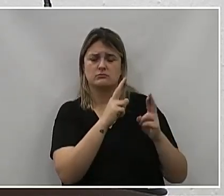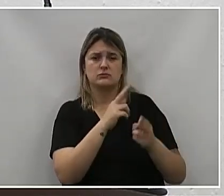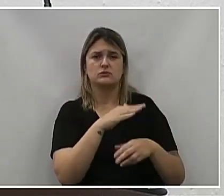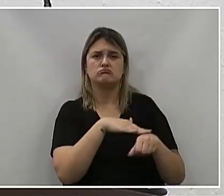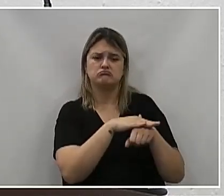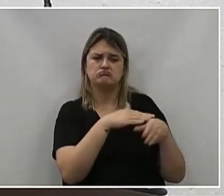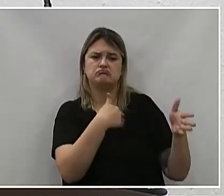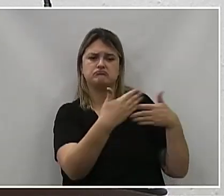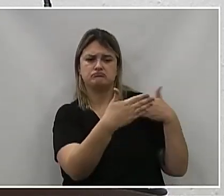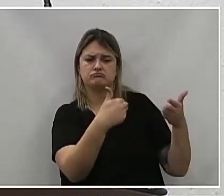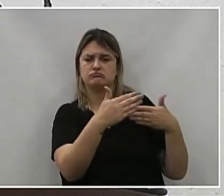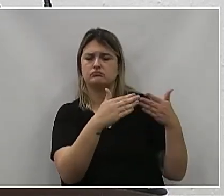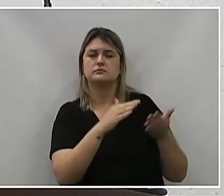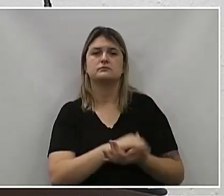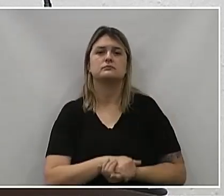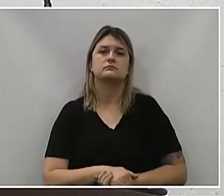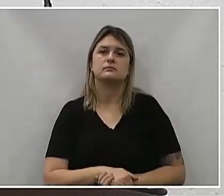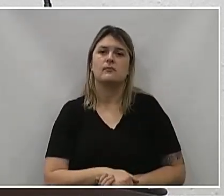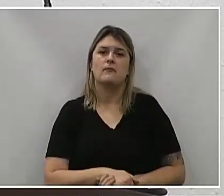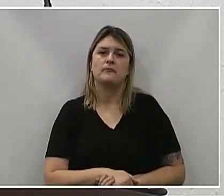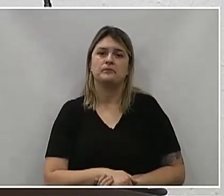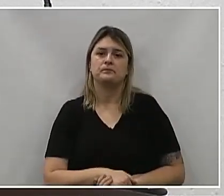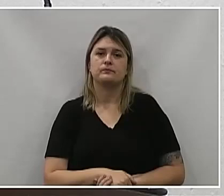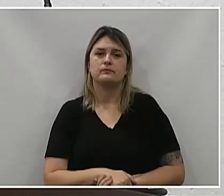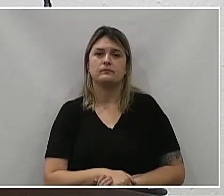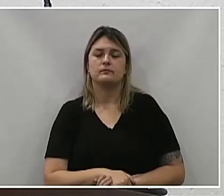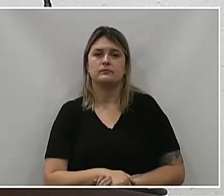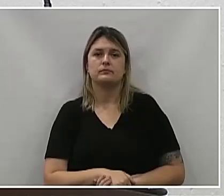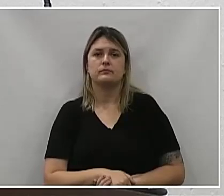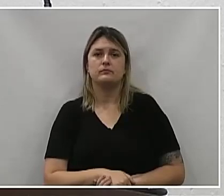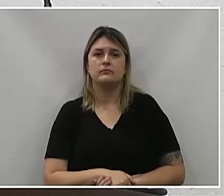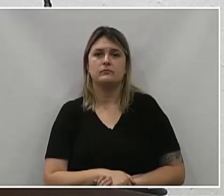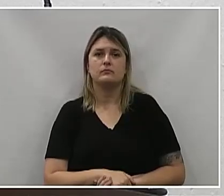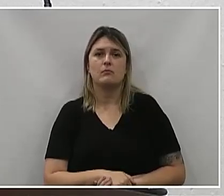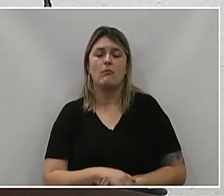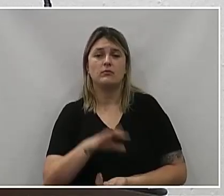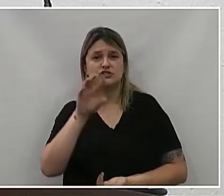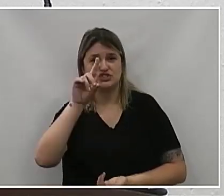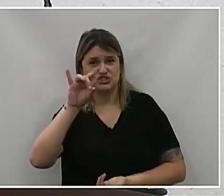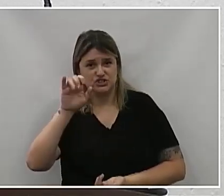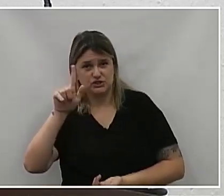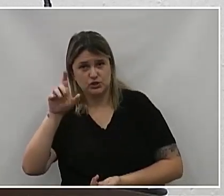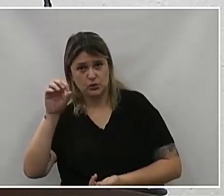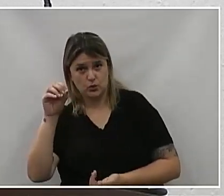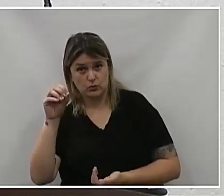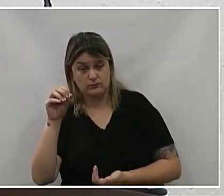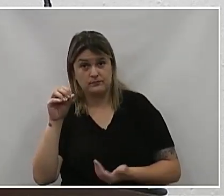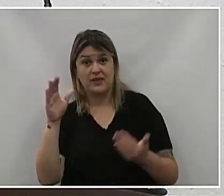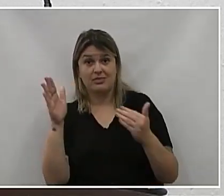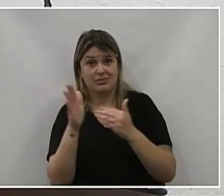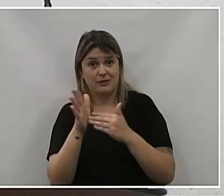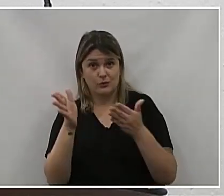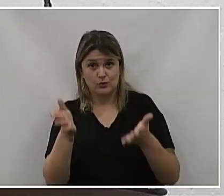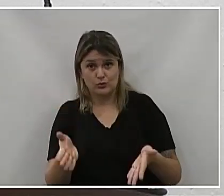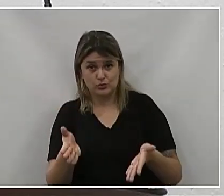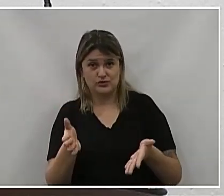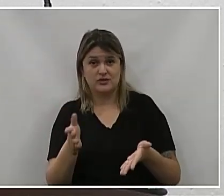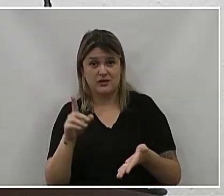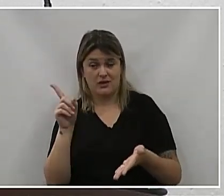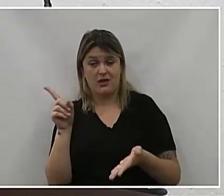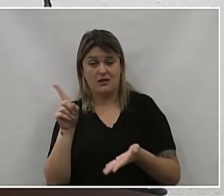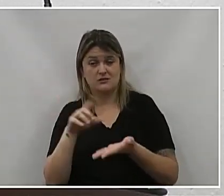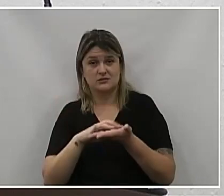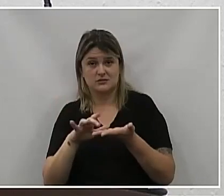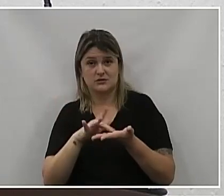jamais jogar ele aqui no limbo. O Diego é uma pessoa que até hoje, o secretário de